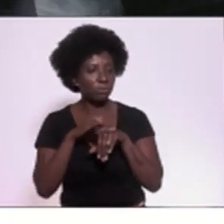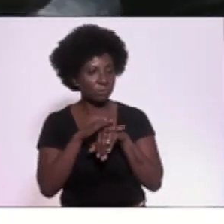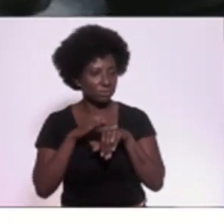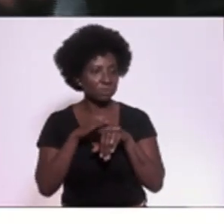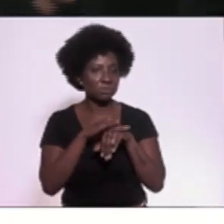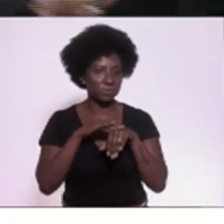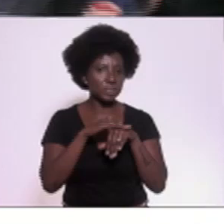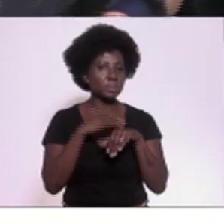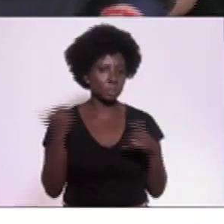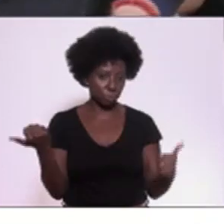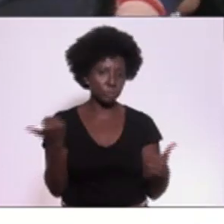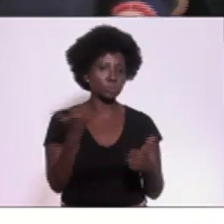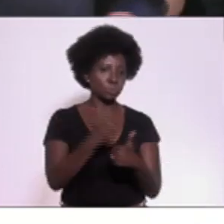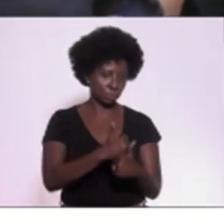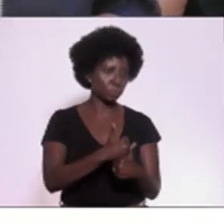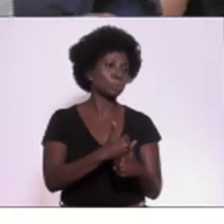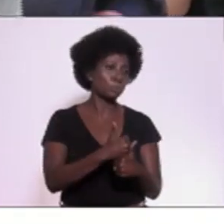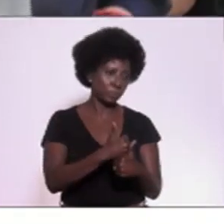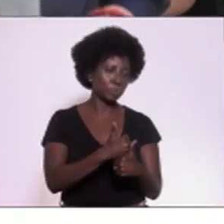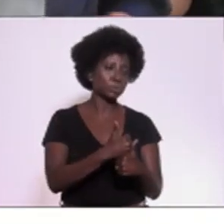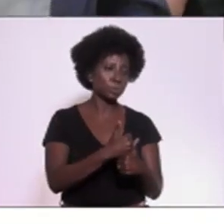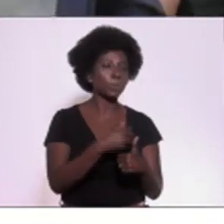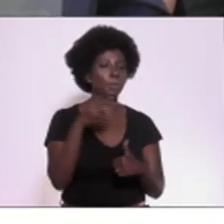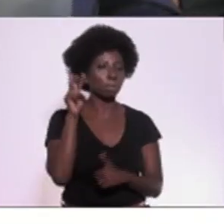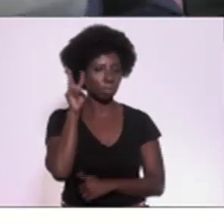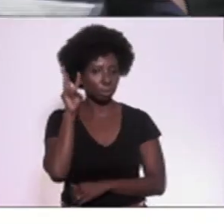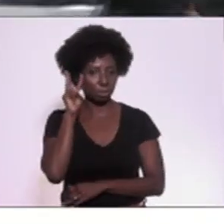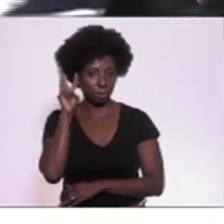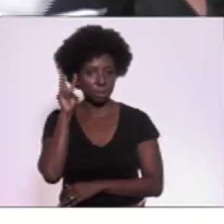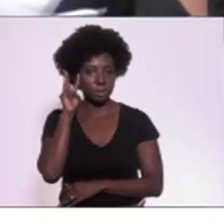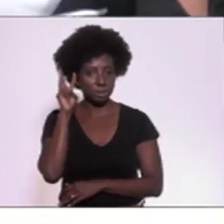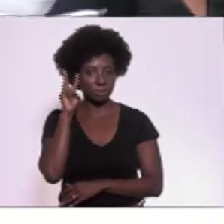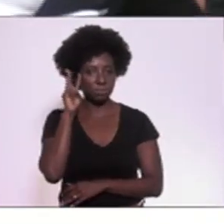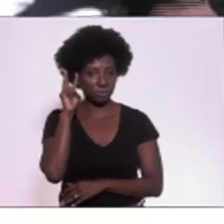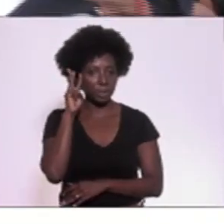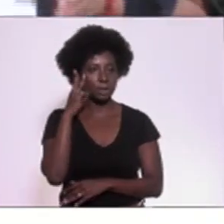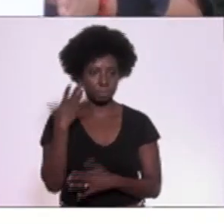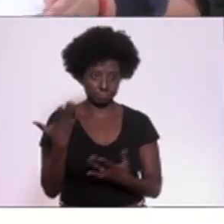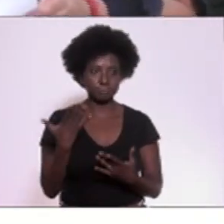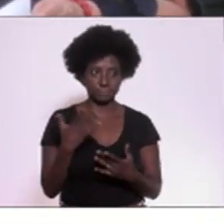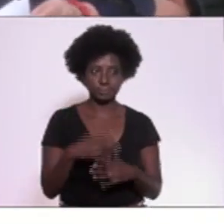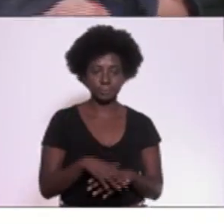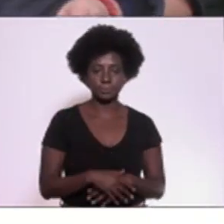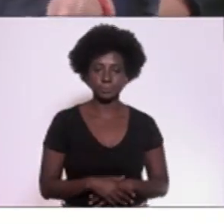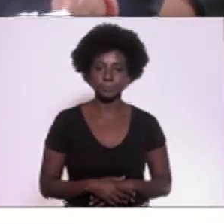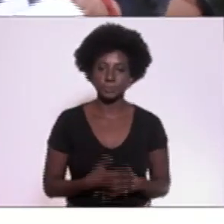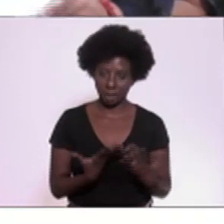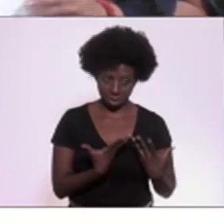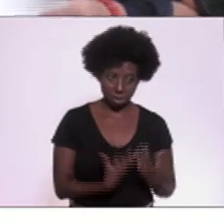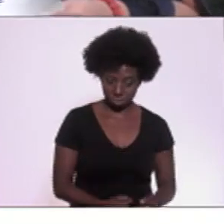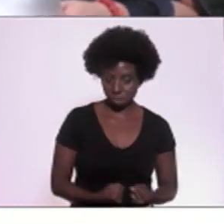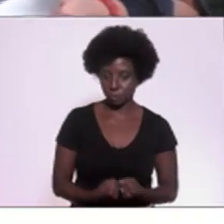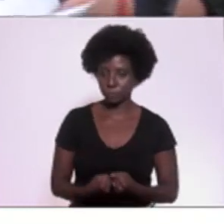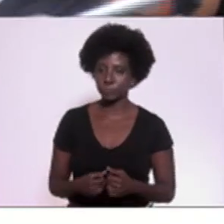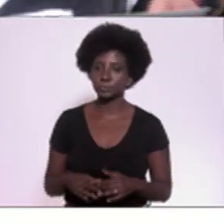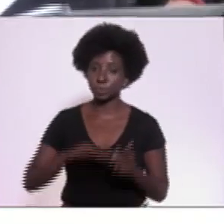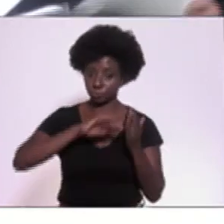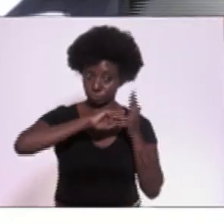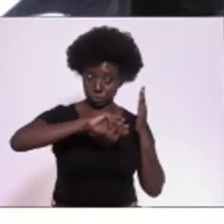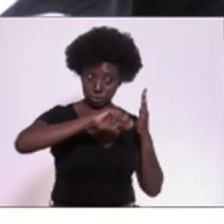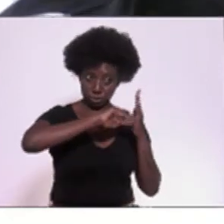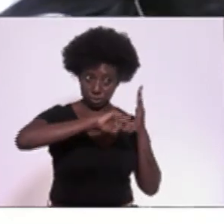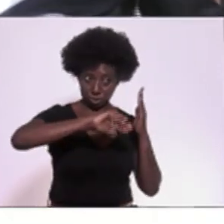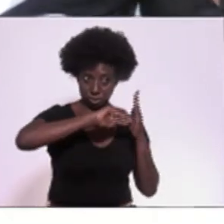sobre o substitutivo da terça-feira e aí a gente acorda lá. Tá bom. Tá ok? Aceito a proposta. Então, retirada de